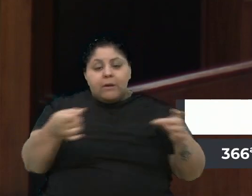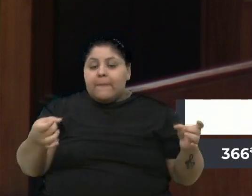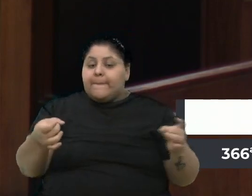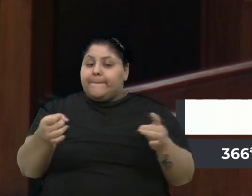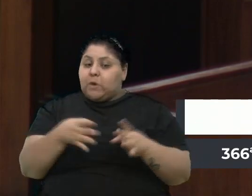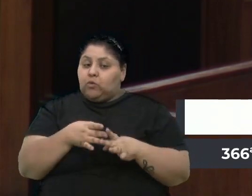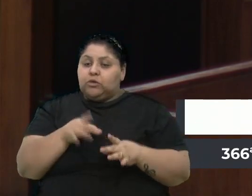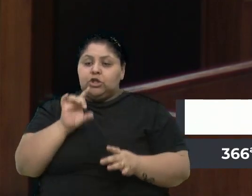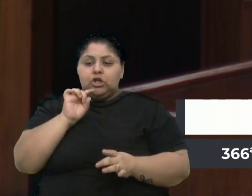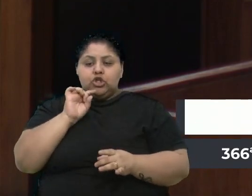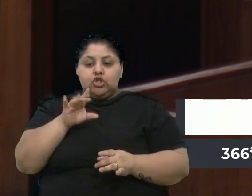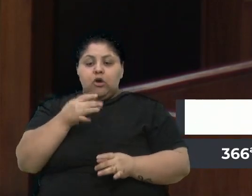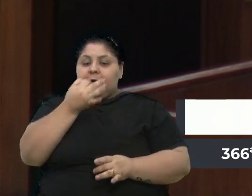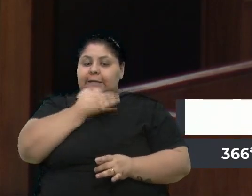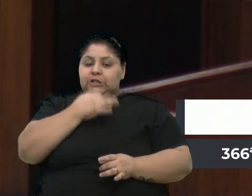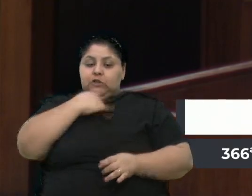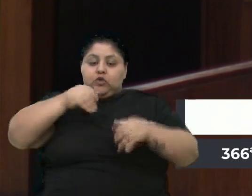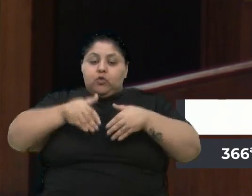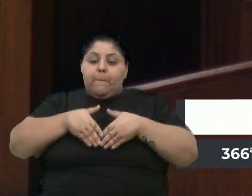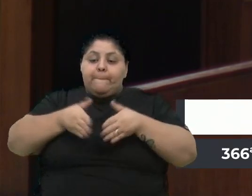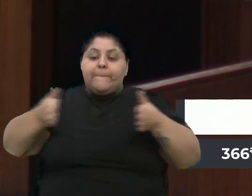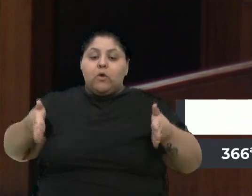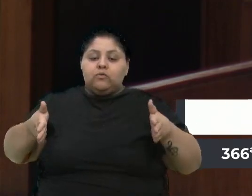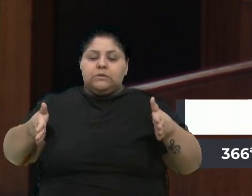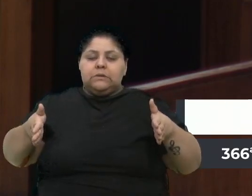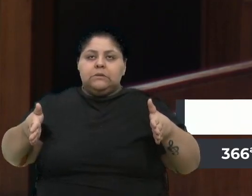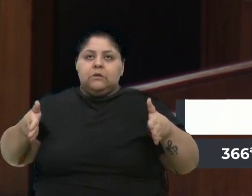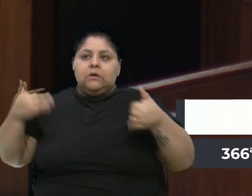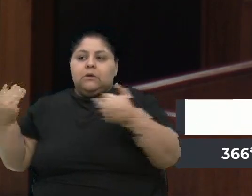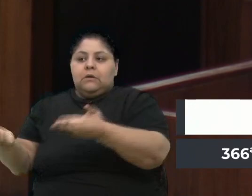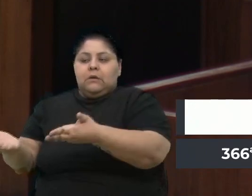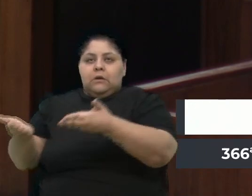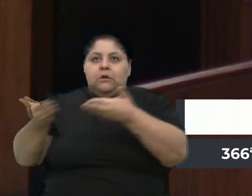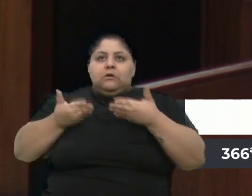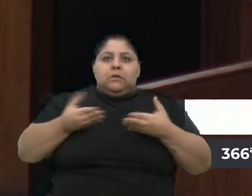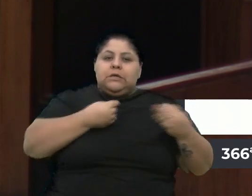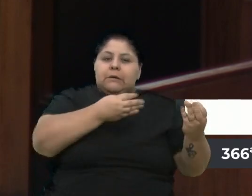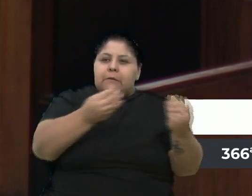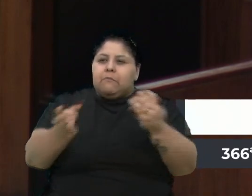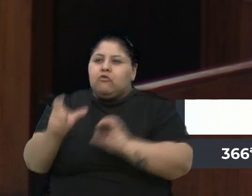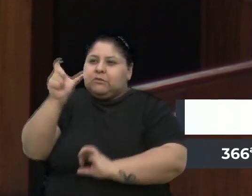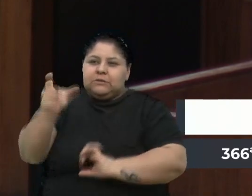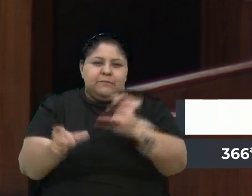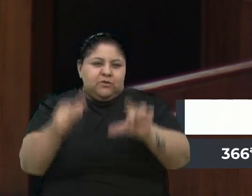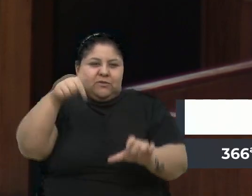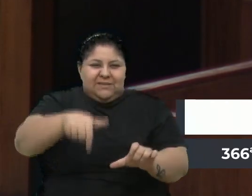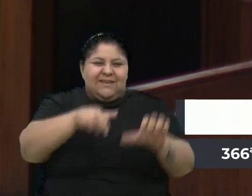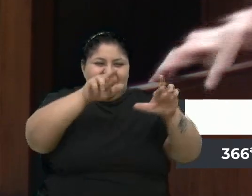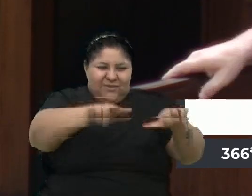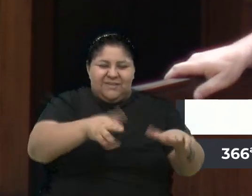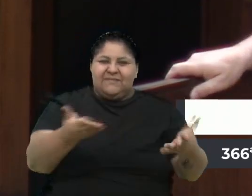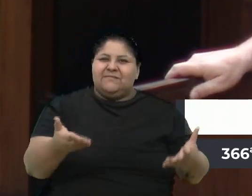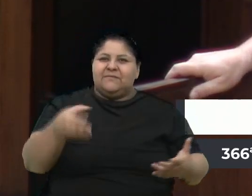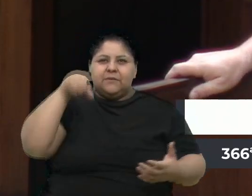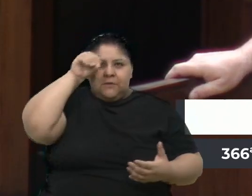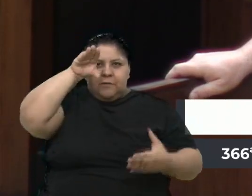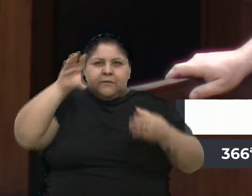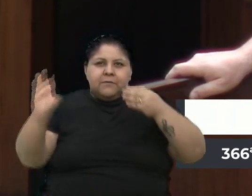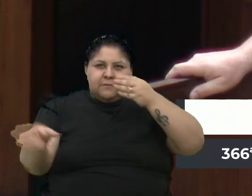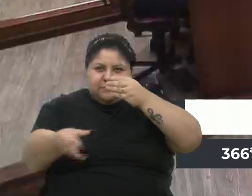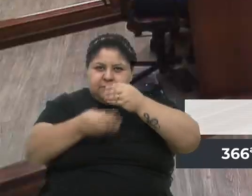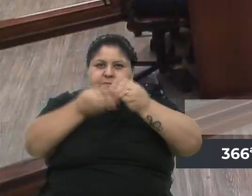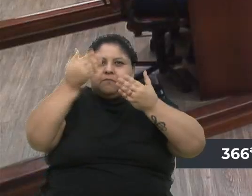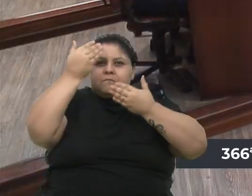colocar à disposição para receber muita gente aqui na nossa região. Vereador Fiuza, sua parte.